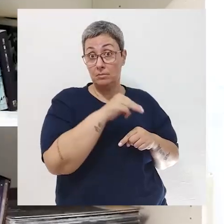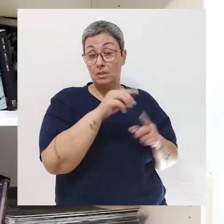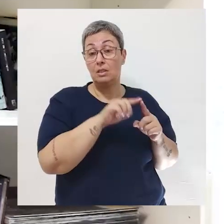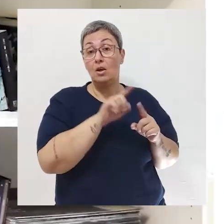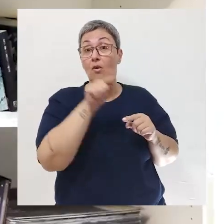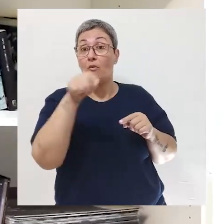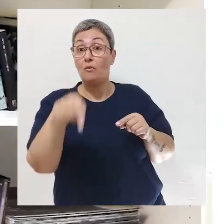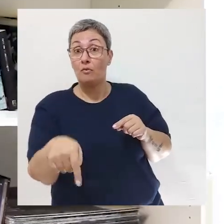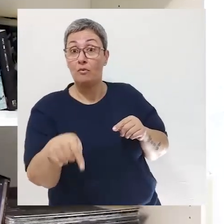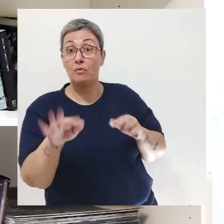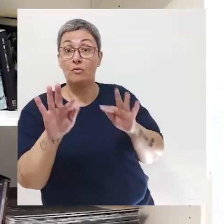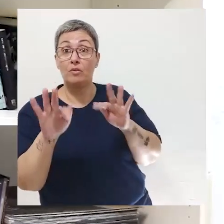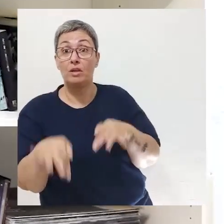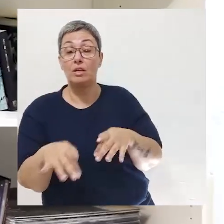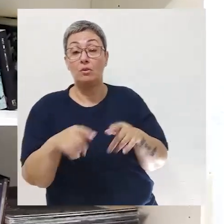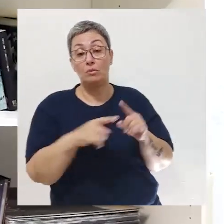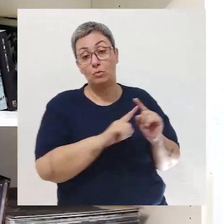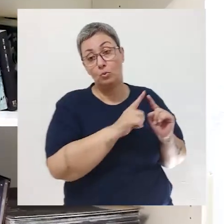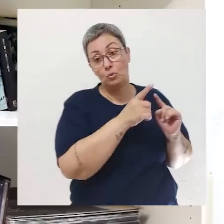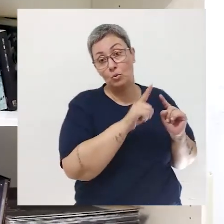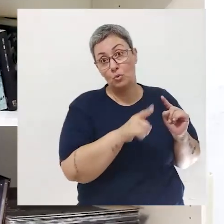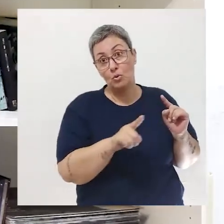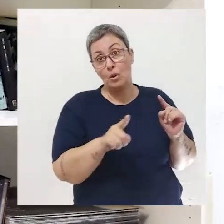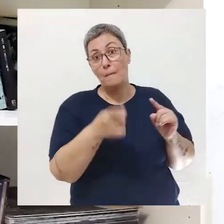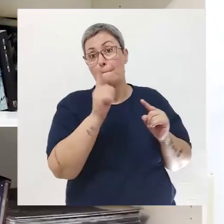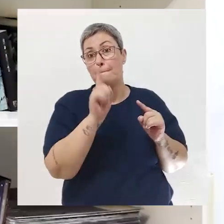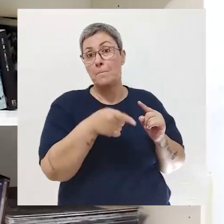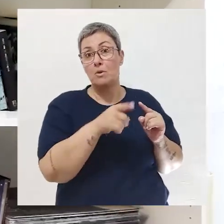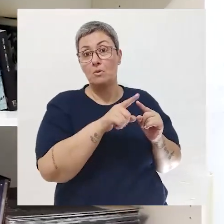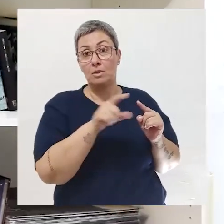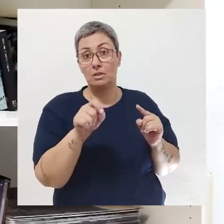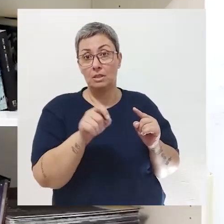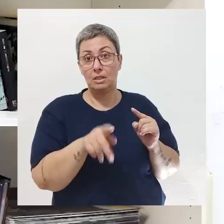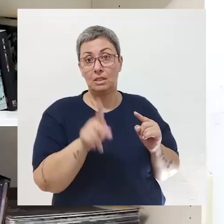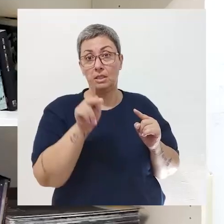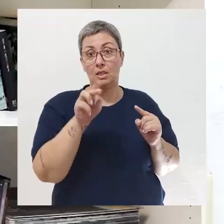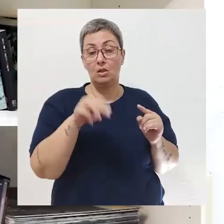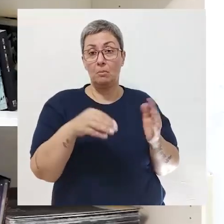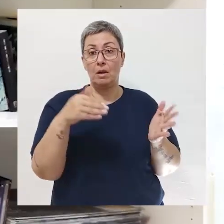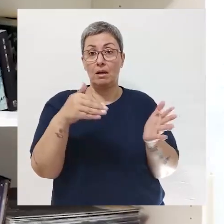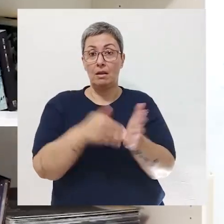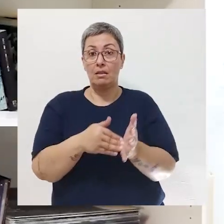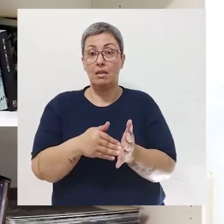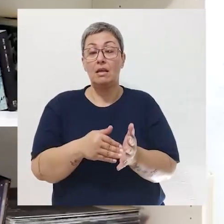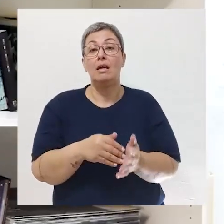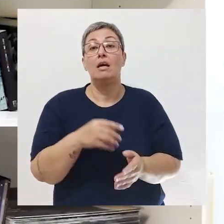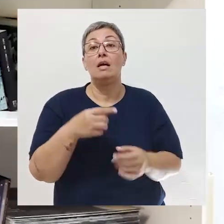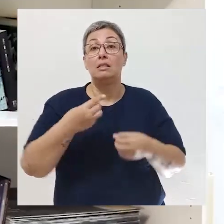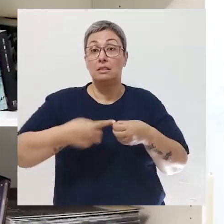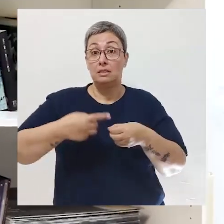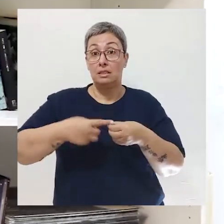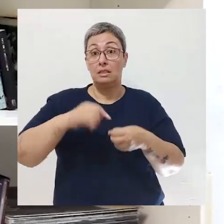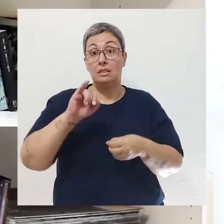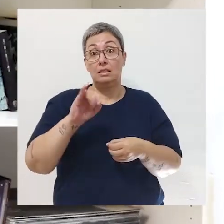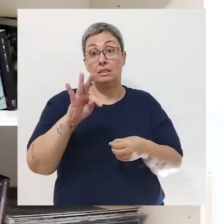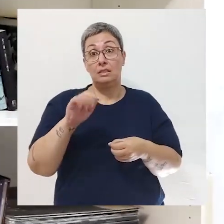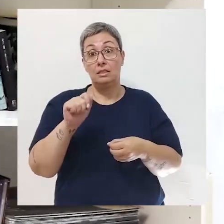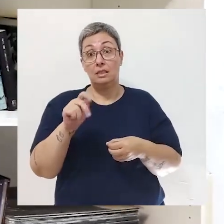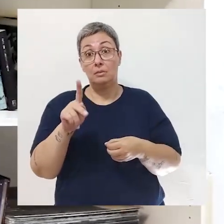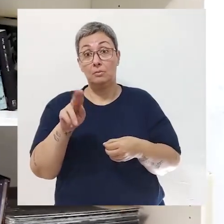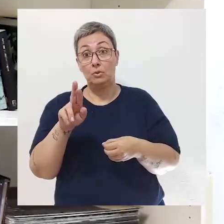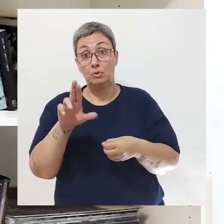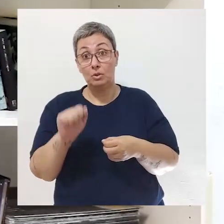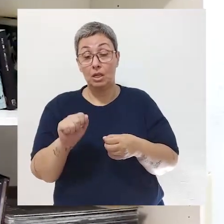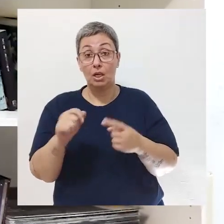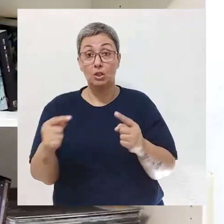A foz, o Rio Tietê percorre 1.100 quilômetros até o município de Itapura e sua foz no